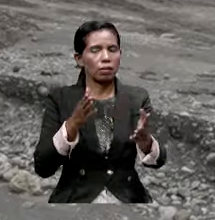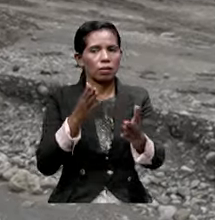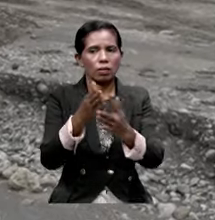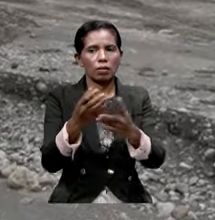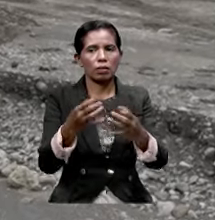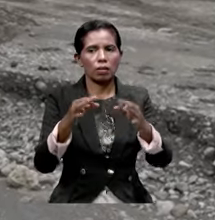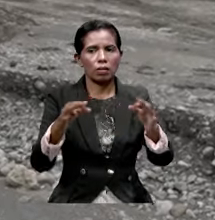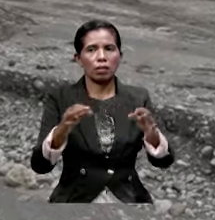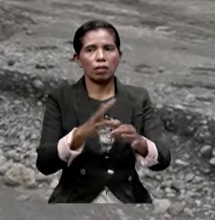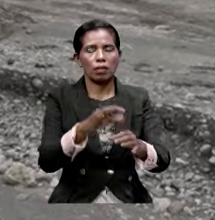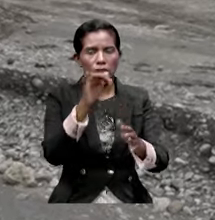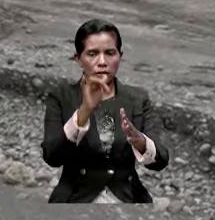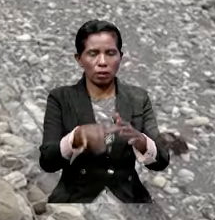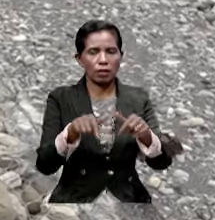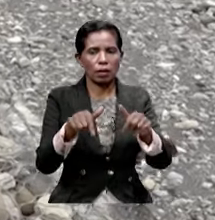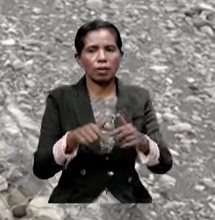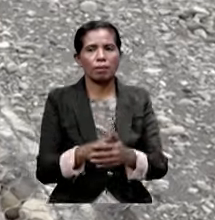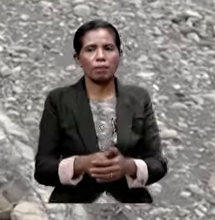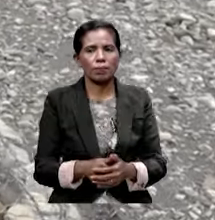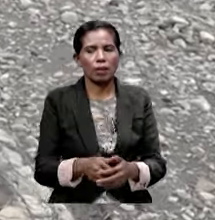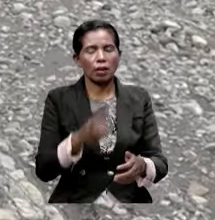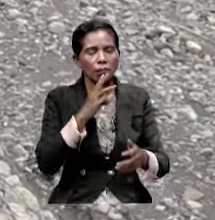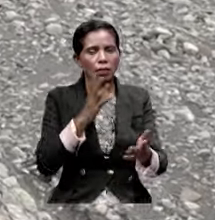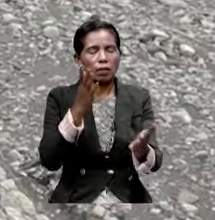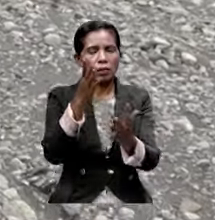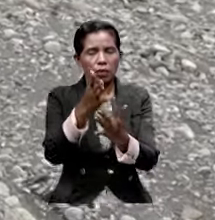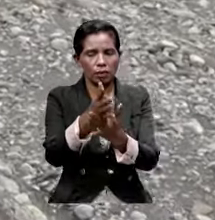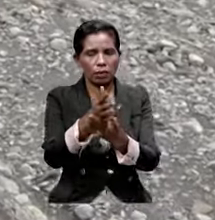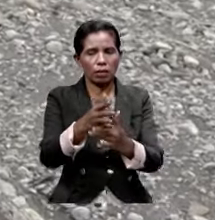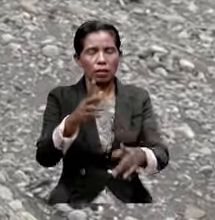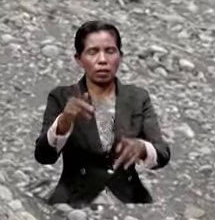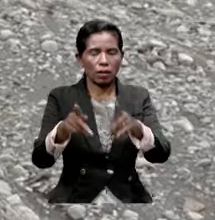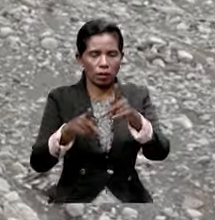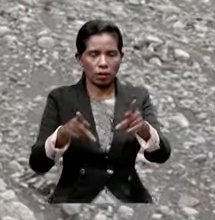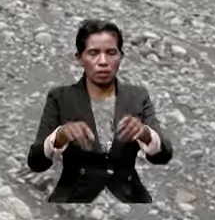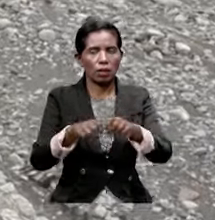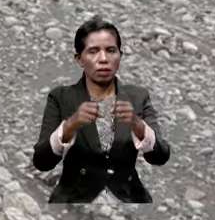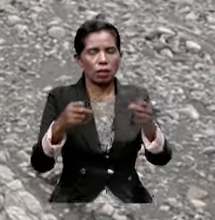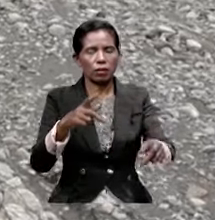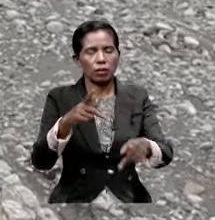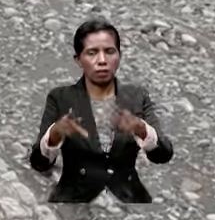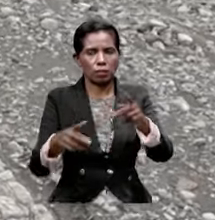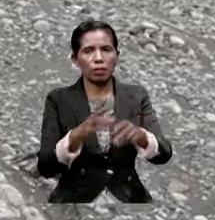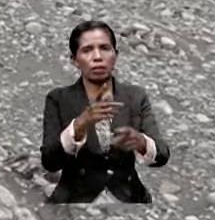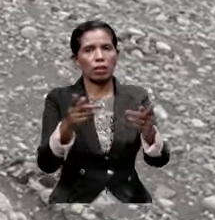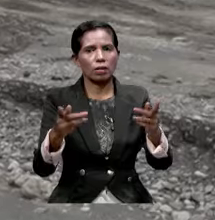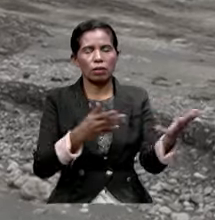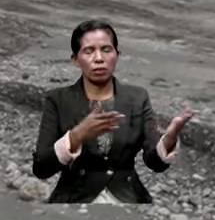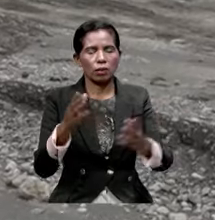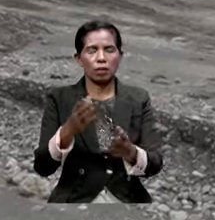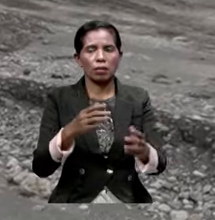pois bronzo mamuk makelaya ne. Bebe de tama fila fali ba, emanya kanua, sobu emanya to, sobu emanya lori emanya